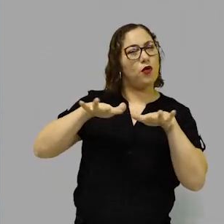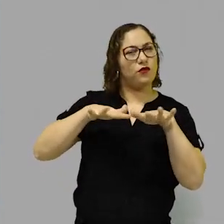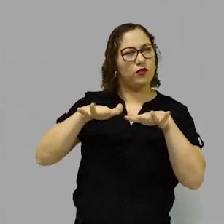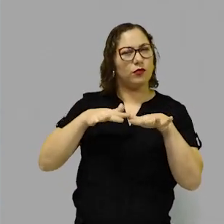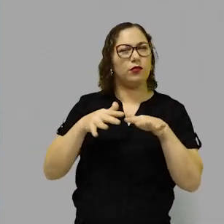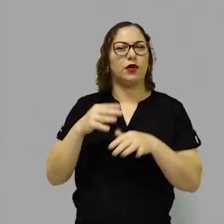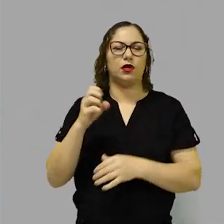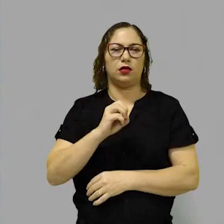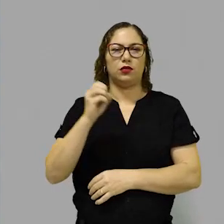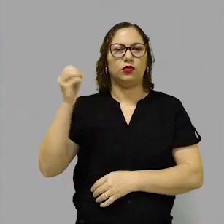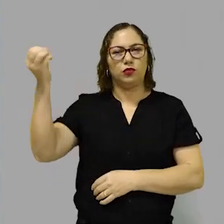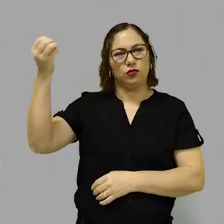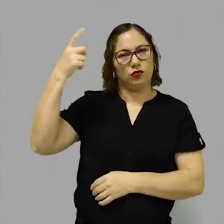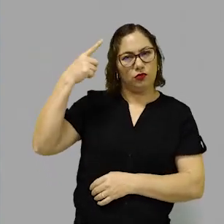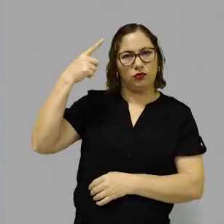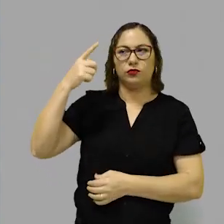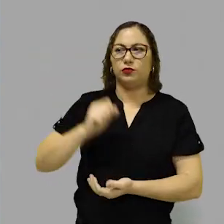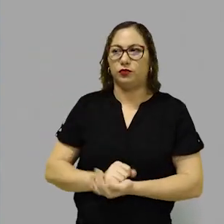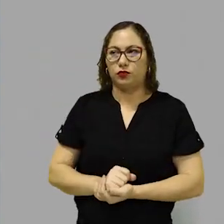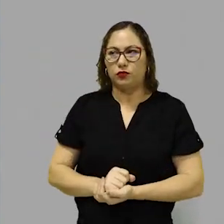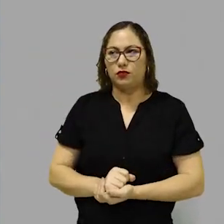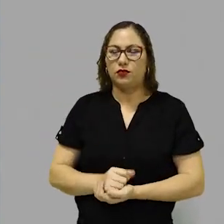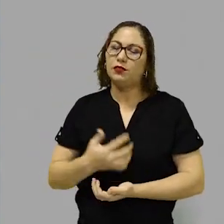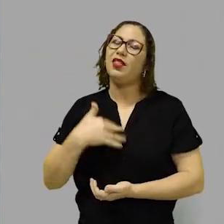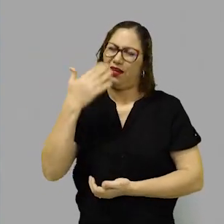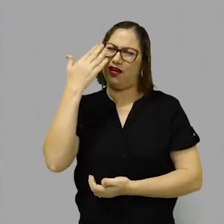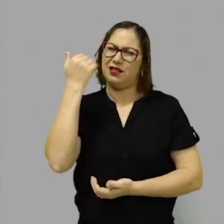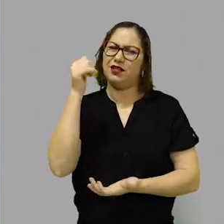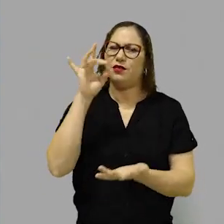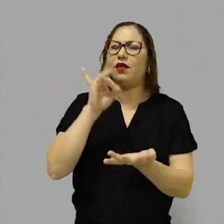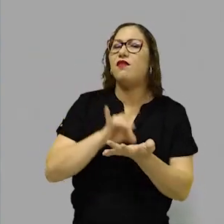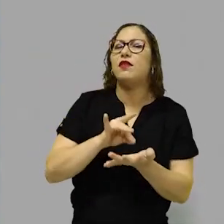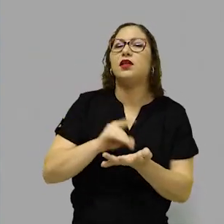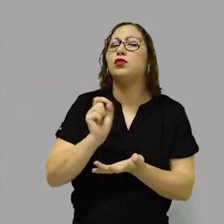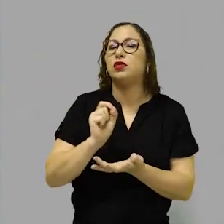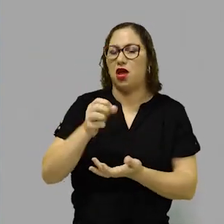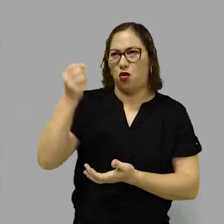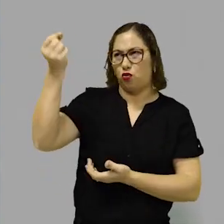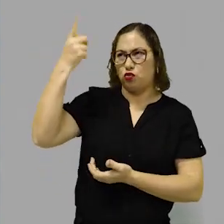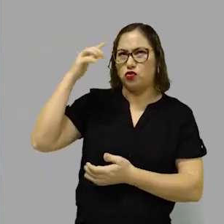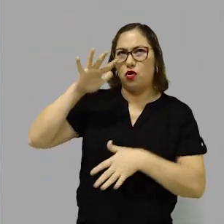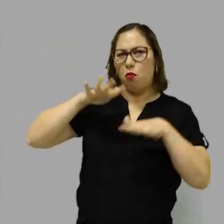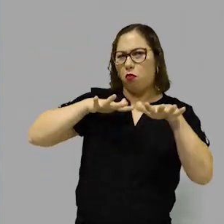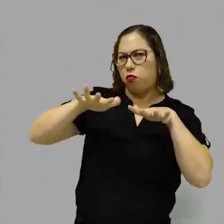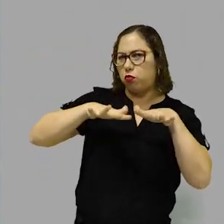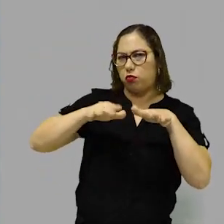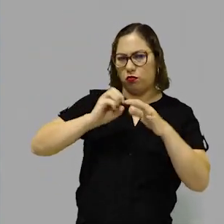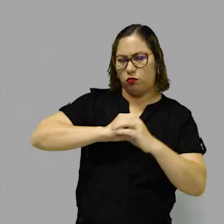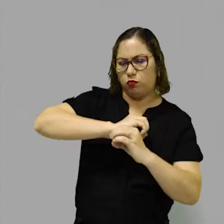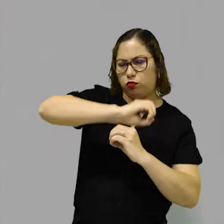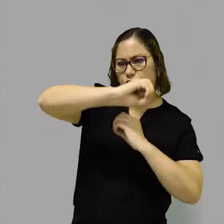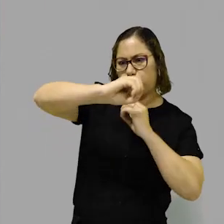Sol. Nós sabemos que, na verdade, não é o Sol que se move